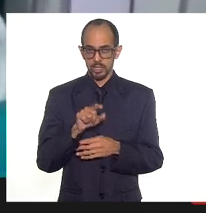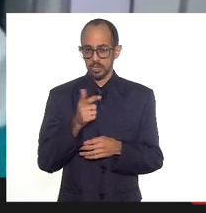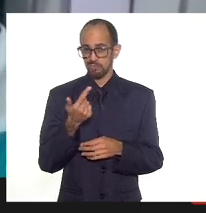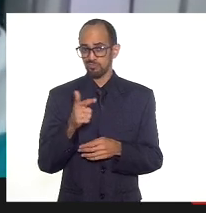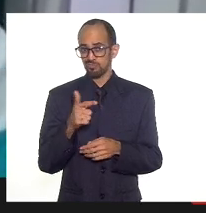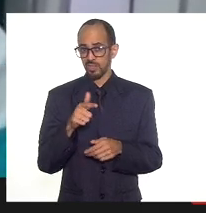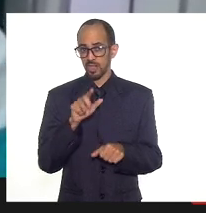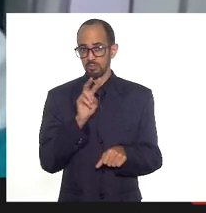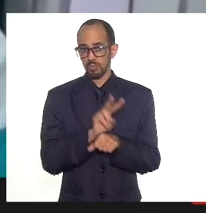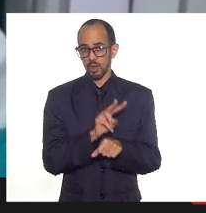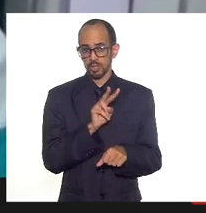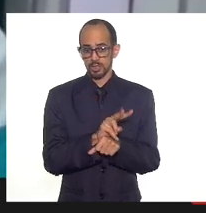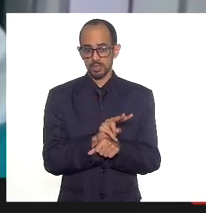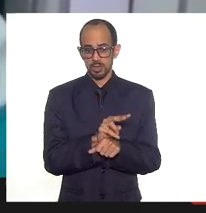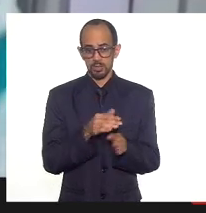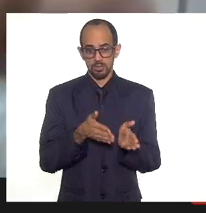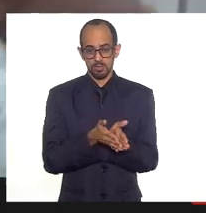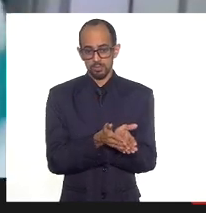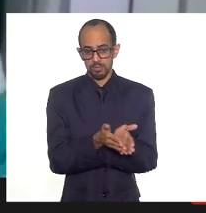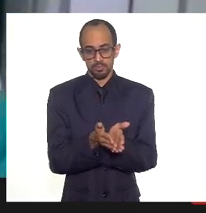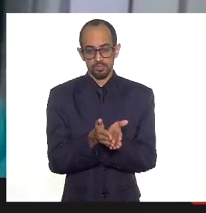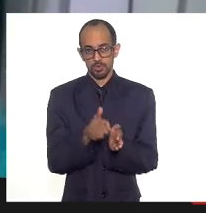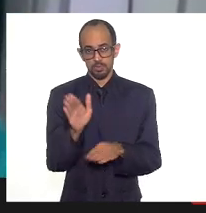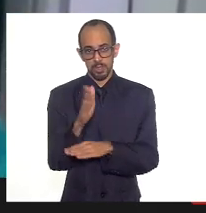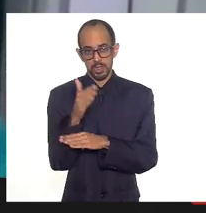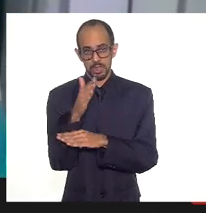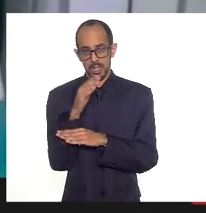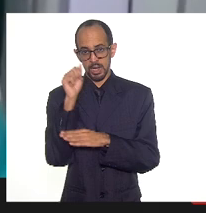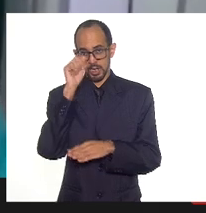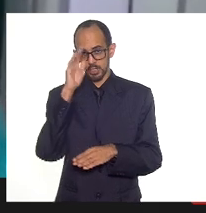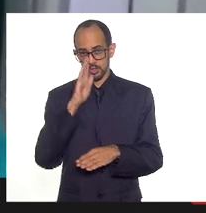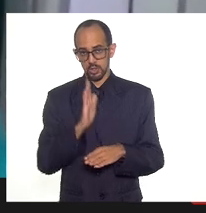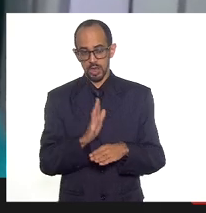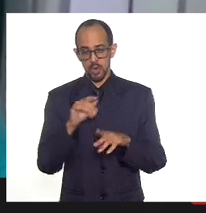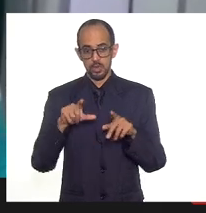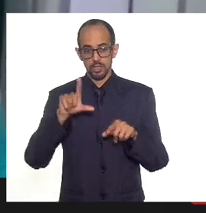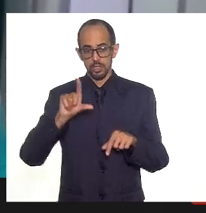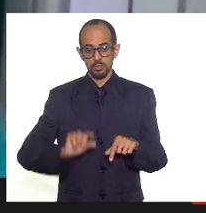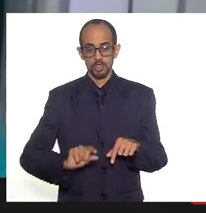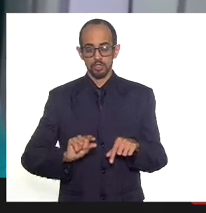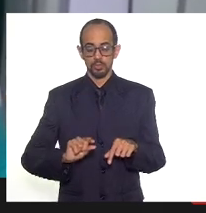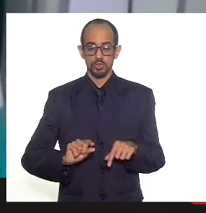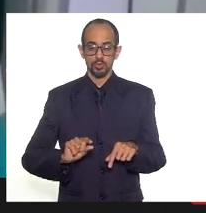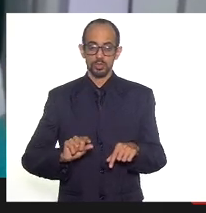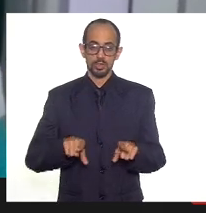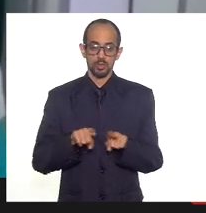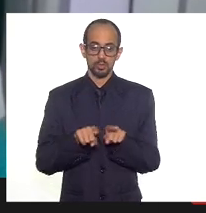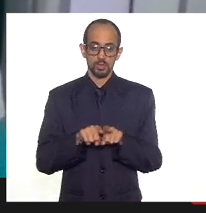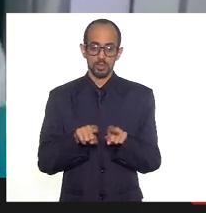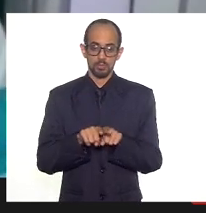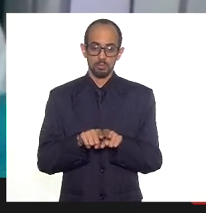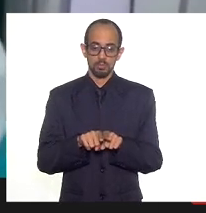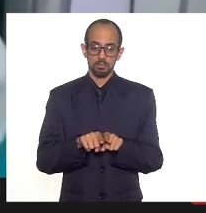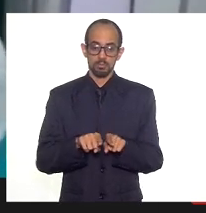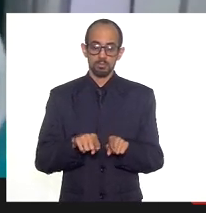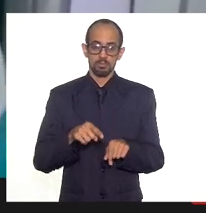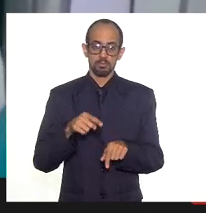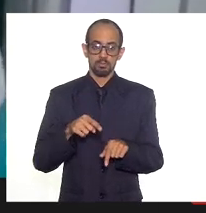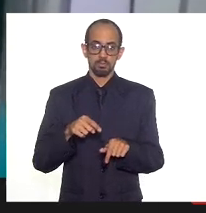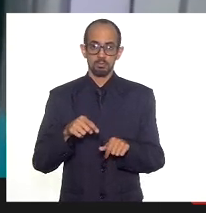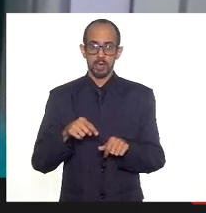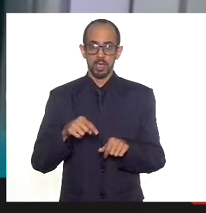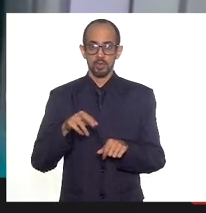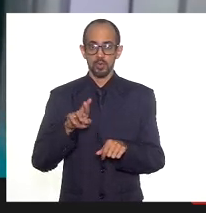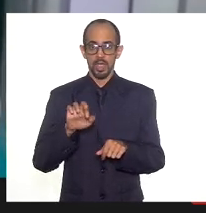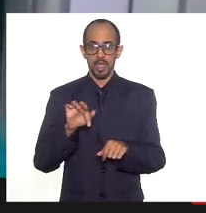não dá proteção às embarcações de bandeira nacional, e a gente ainda tem uma redução expressiva do parque de refino no Rio de Janeiro.